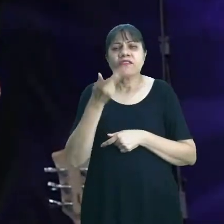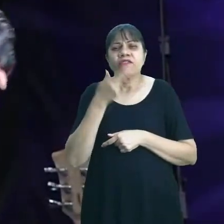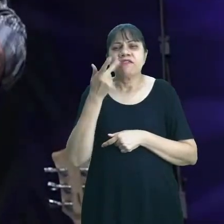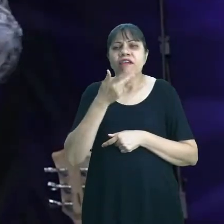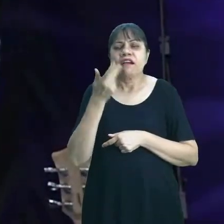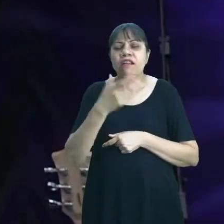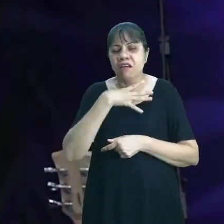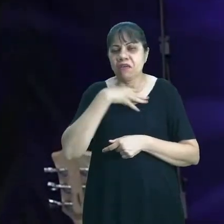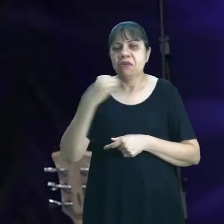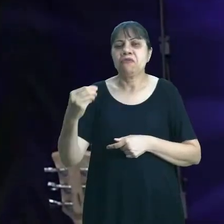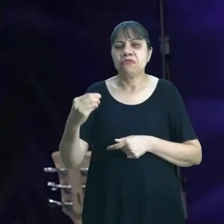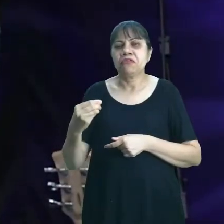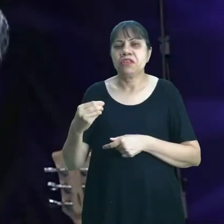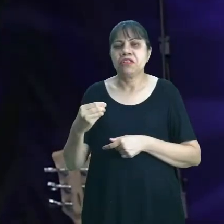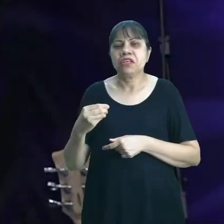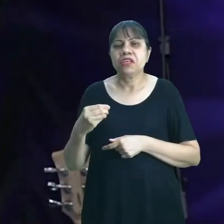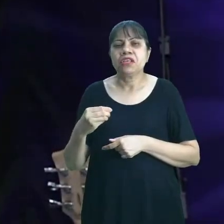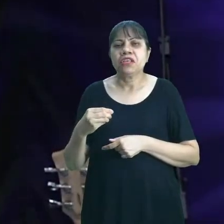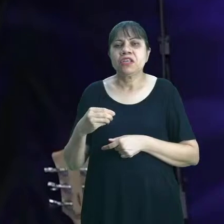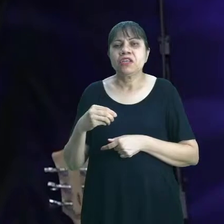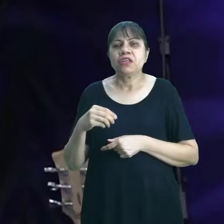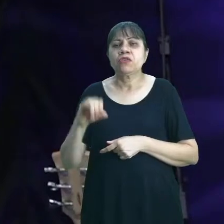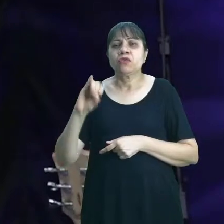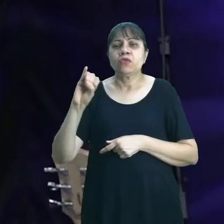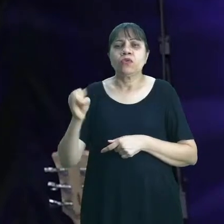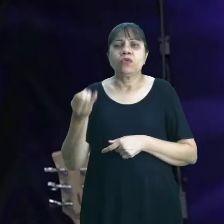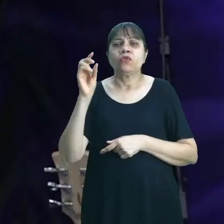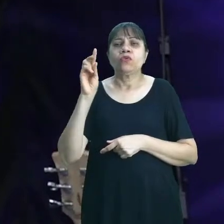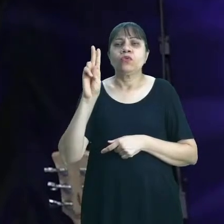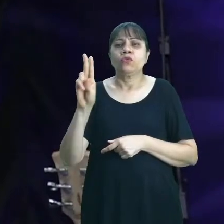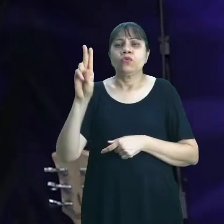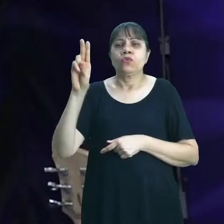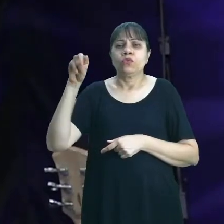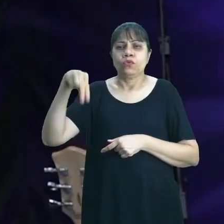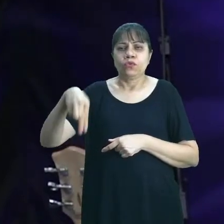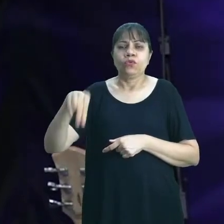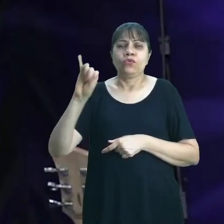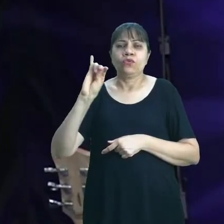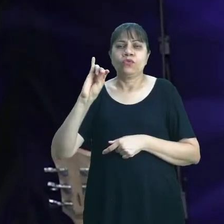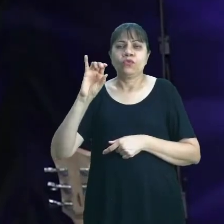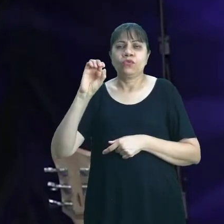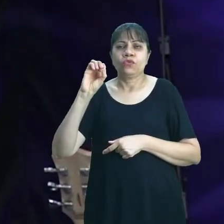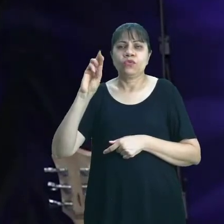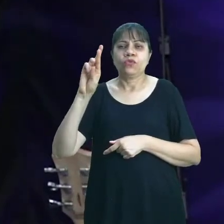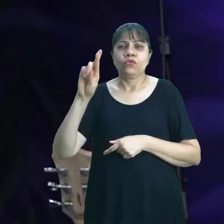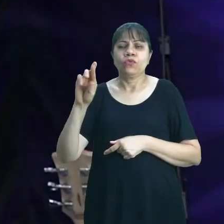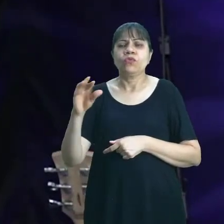Júnior, tá nem aí, tá no celular. Júnior, vem ajudar aqui.